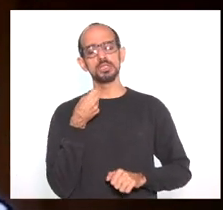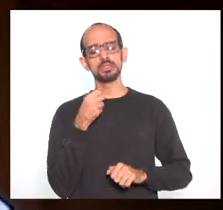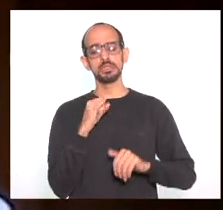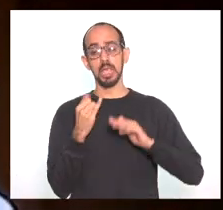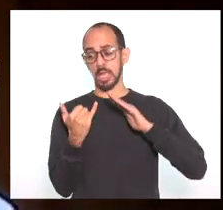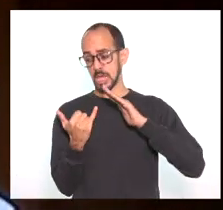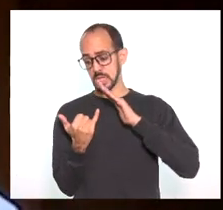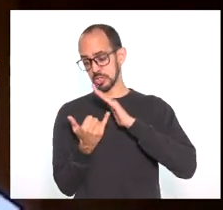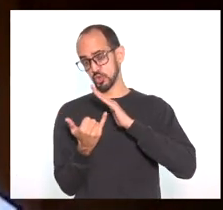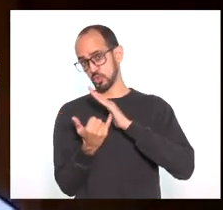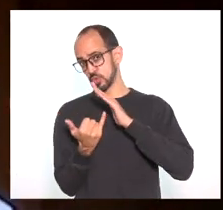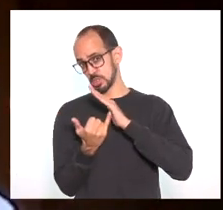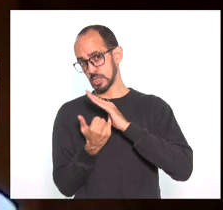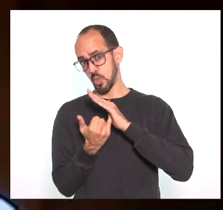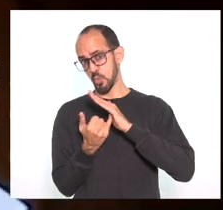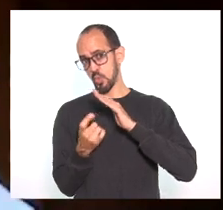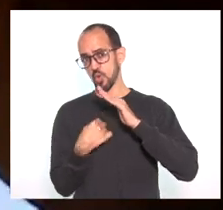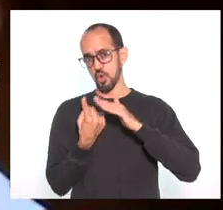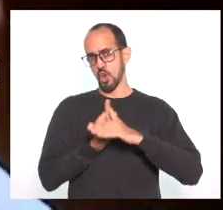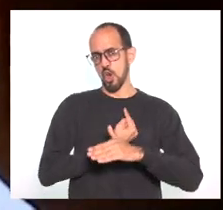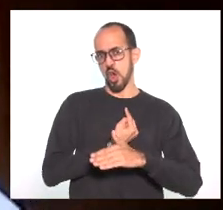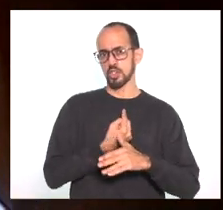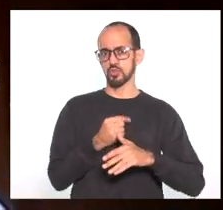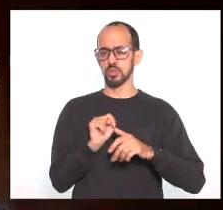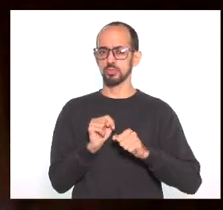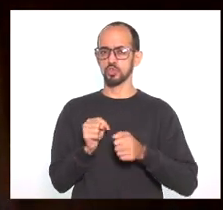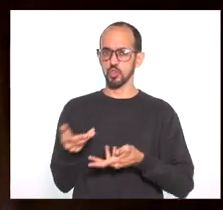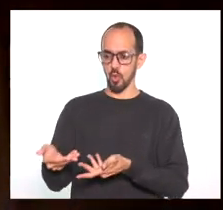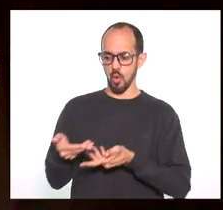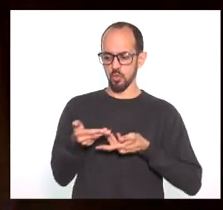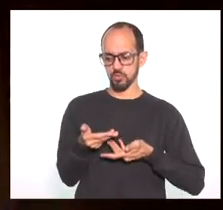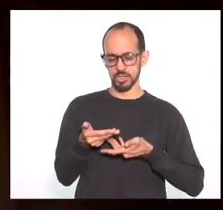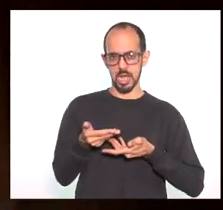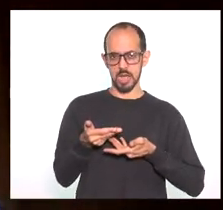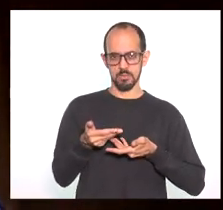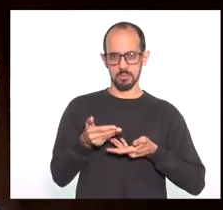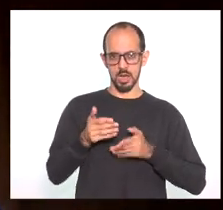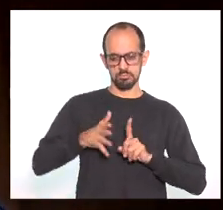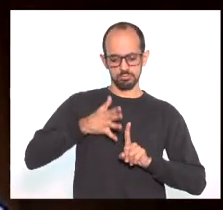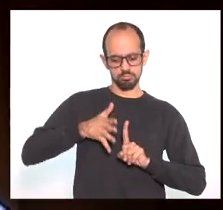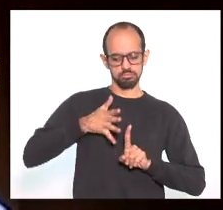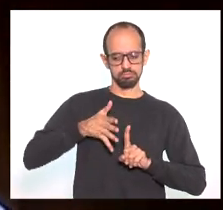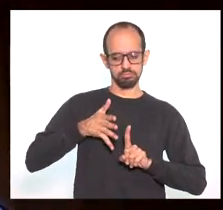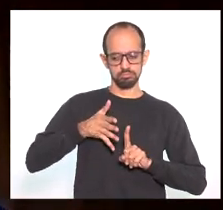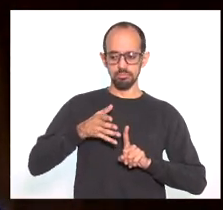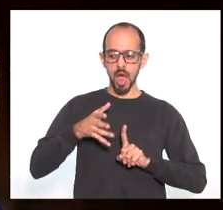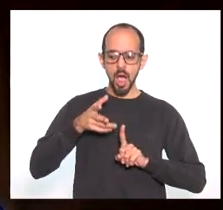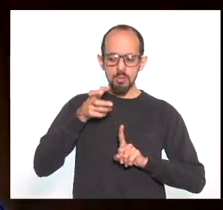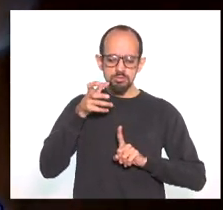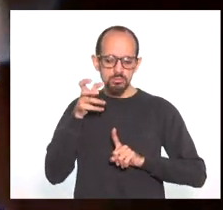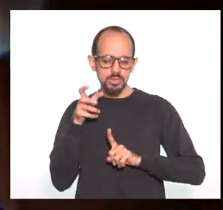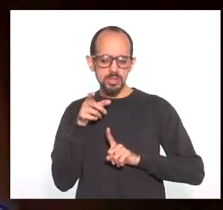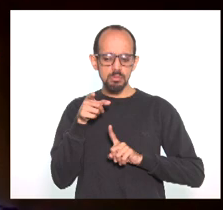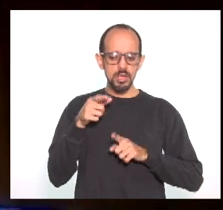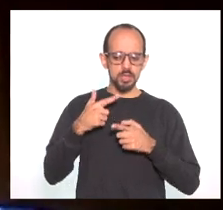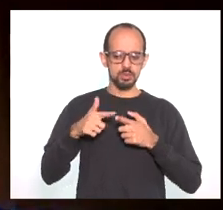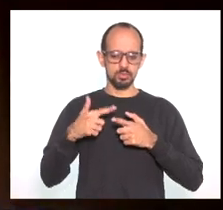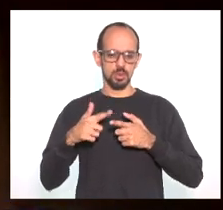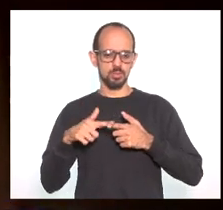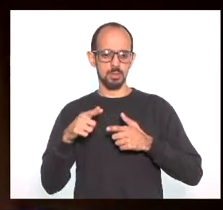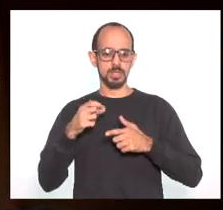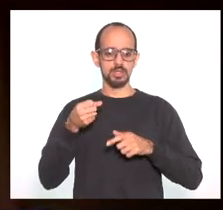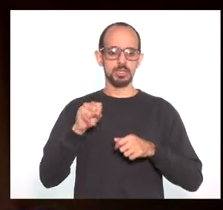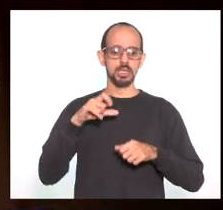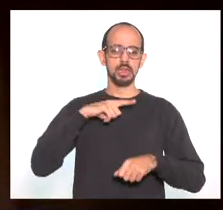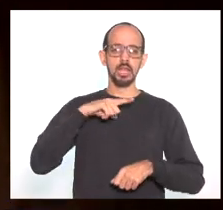instituições que nós vamos chamar para as oitivas se encontra também a